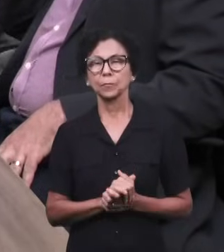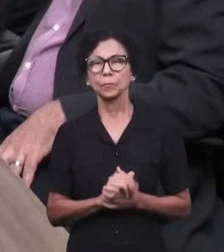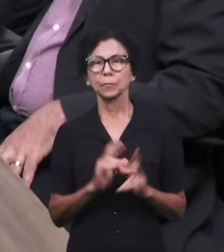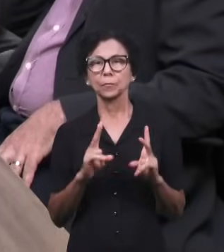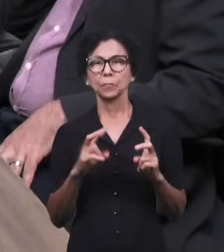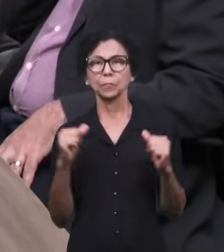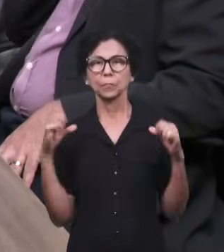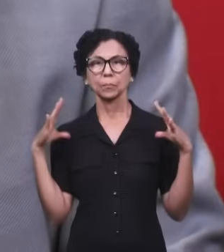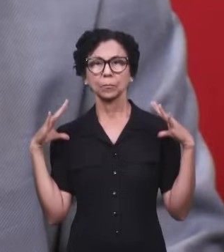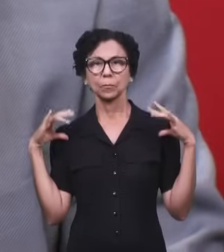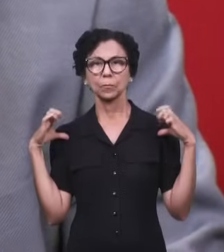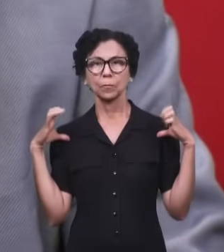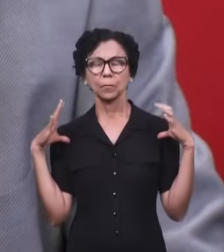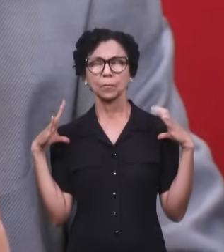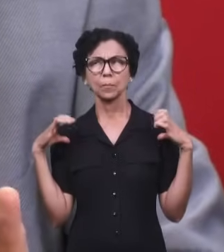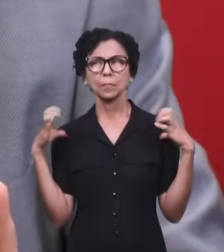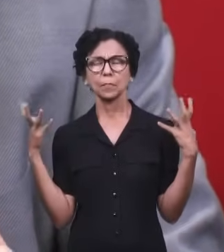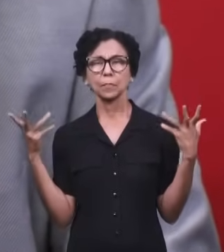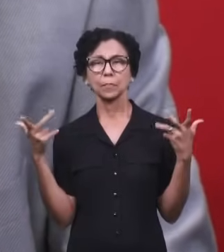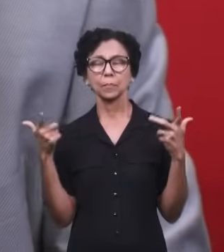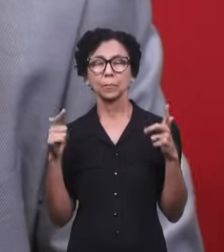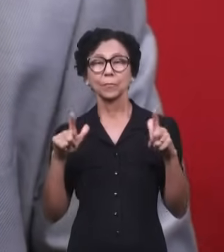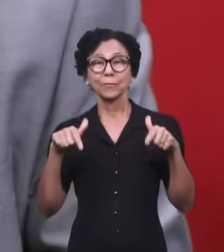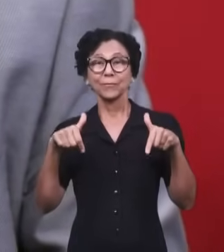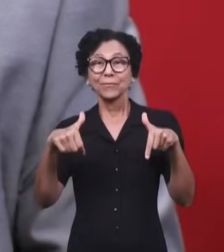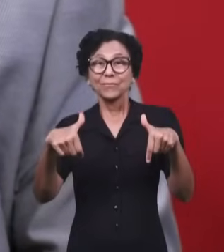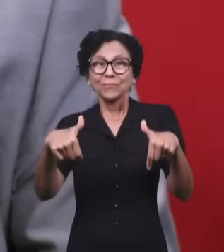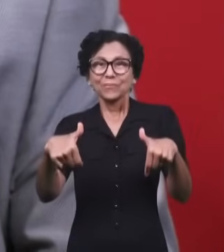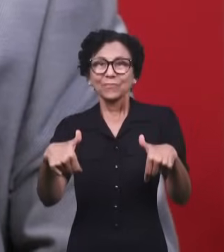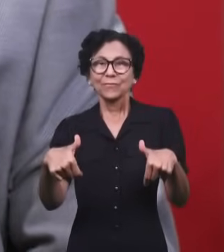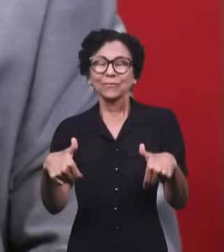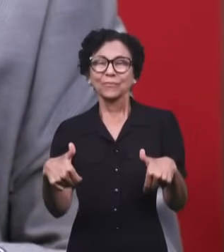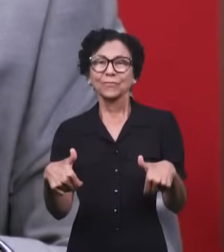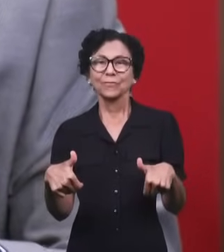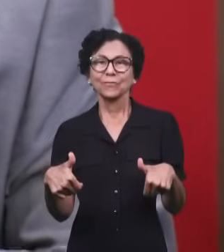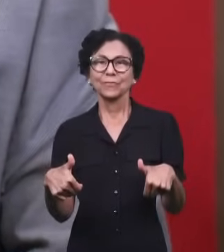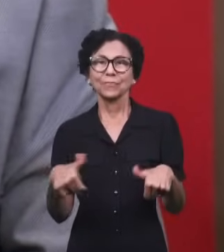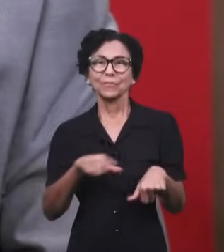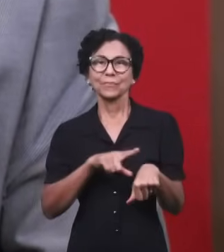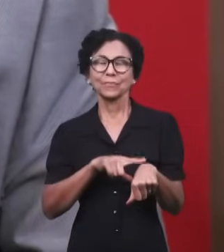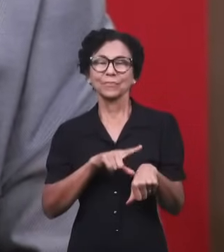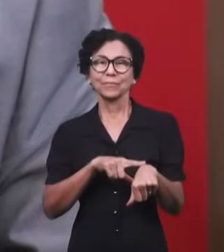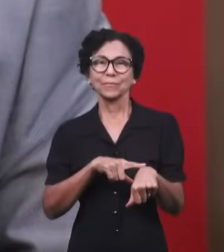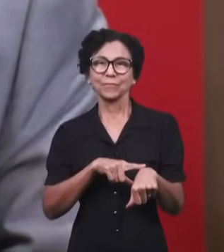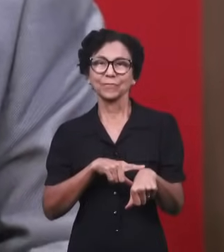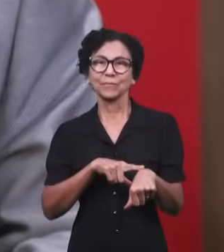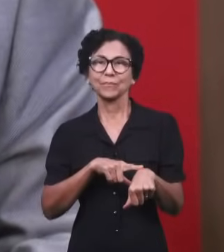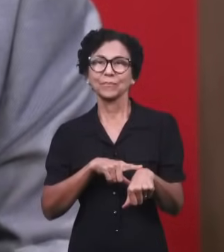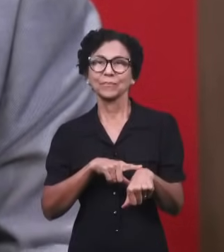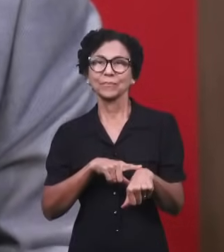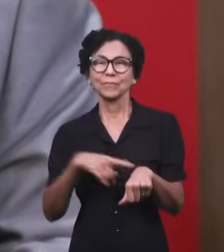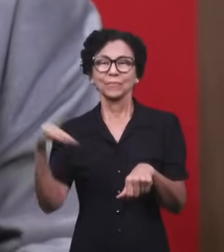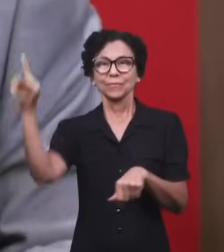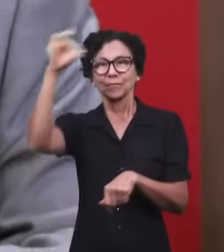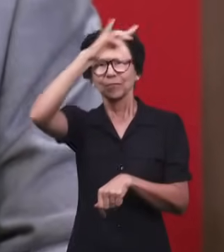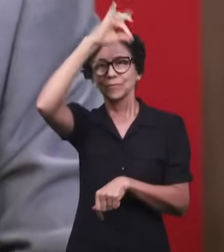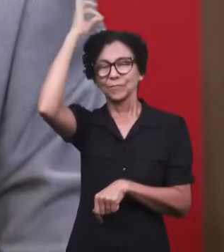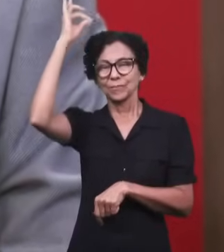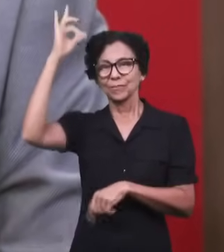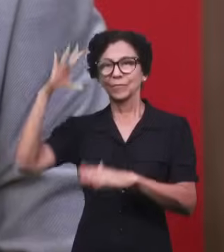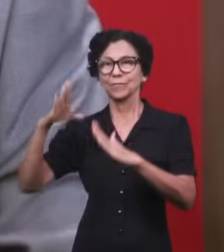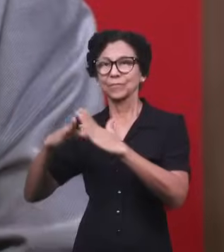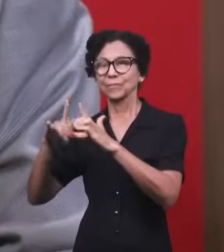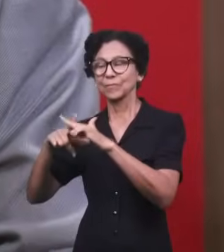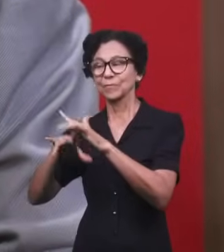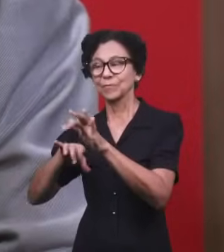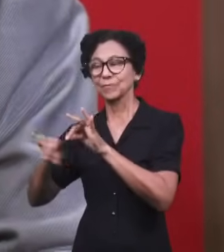maravilhosa, a ministração dos anjos nesse momento, né, em que o Espírito Santo está preparando a igreja, e a mensagem é: o Filho